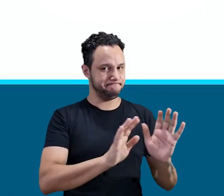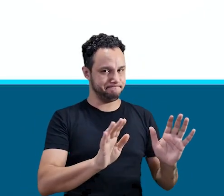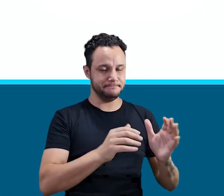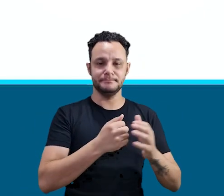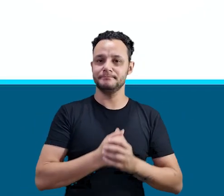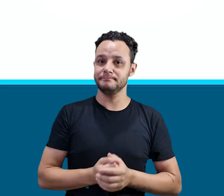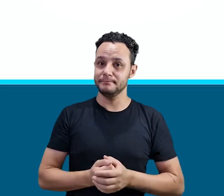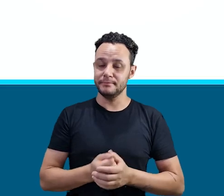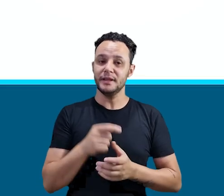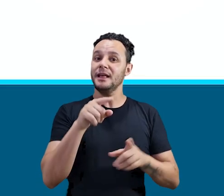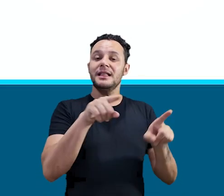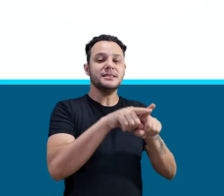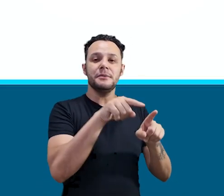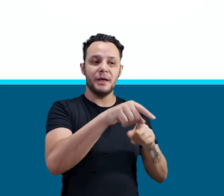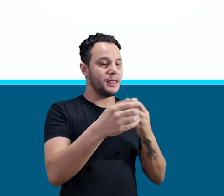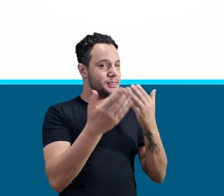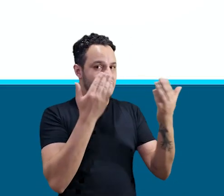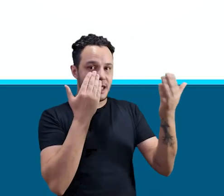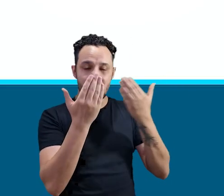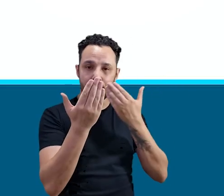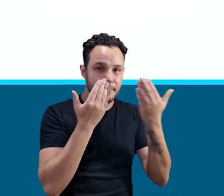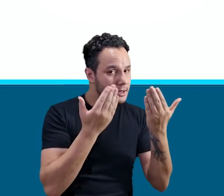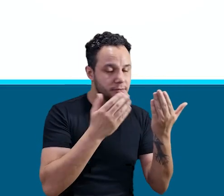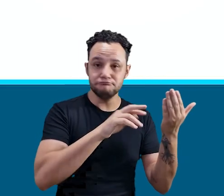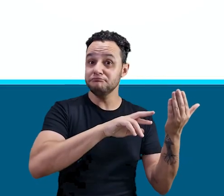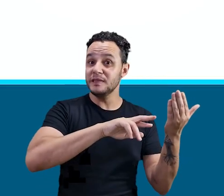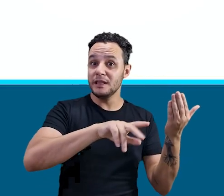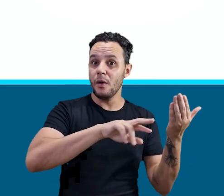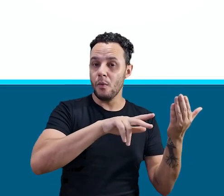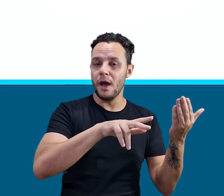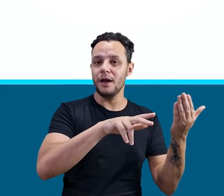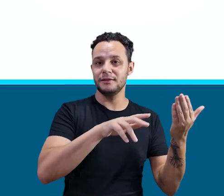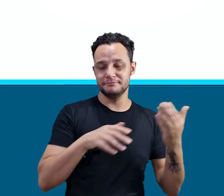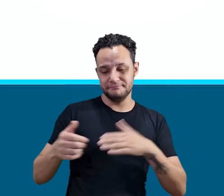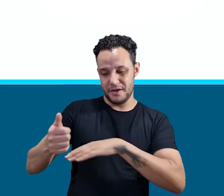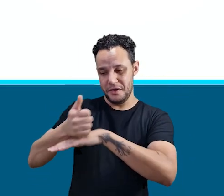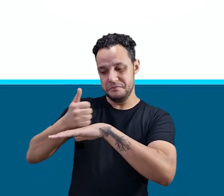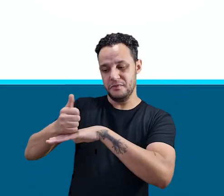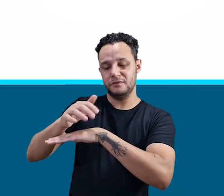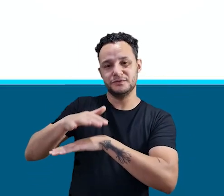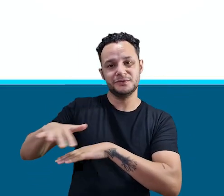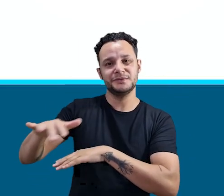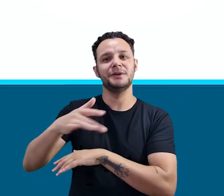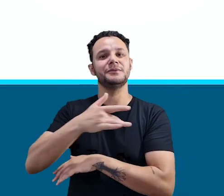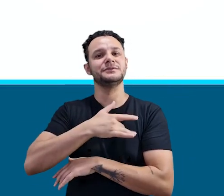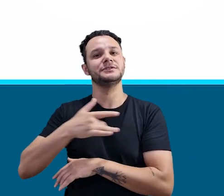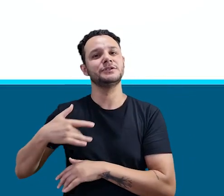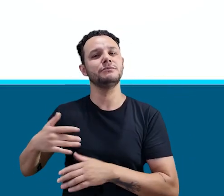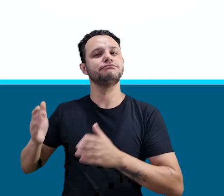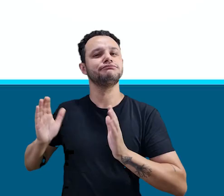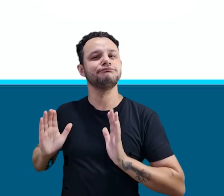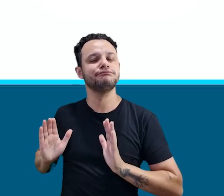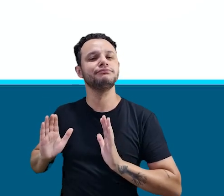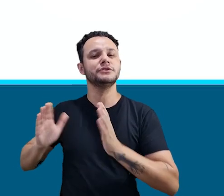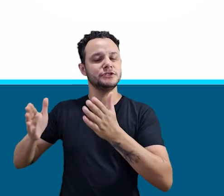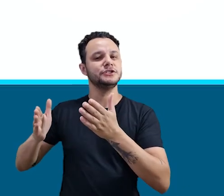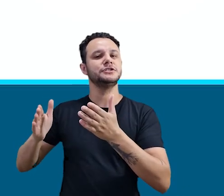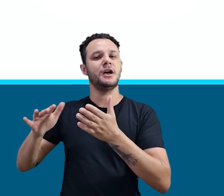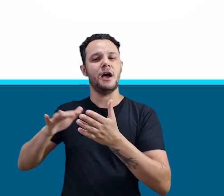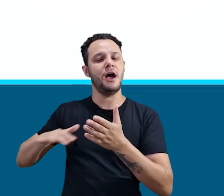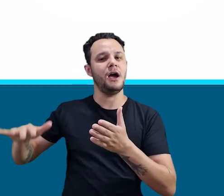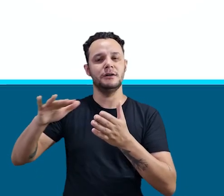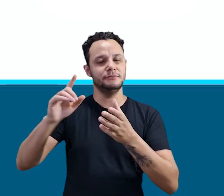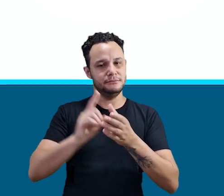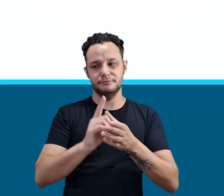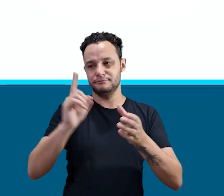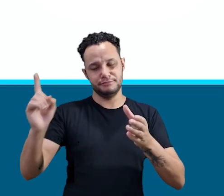brincadeiras, ele não é um ambiente terapêutico, a gente tem os profissionais da saúde em outro ambiente, para fazer terapia